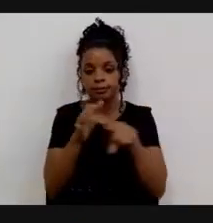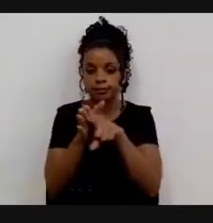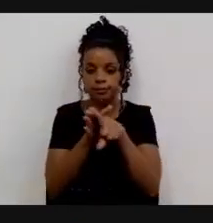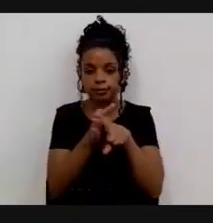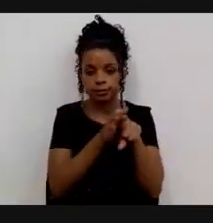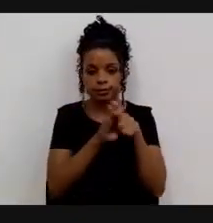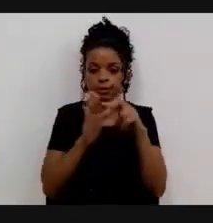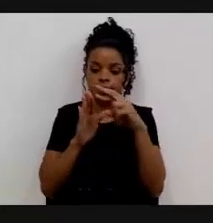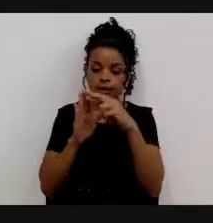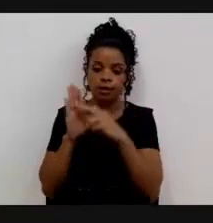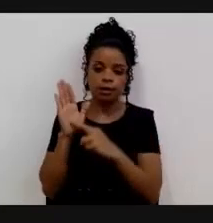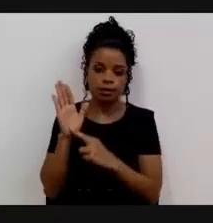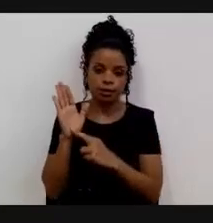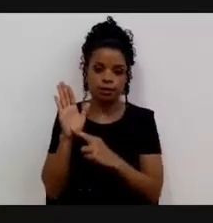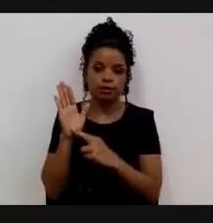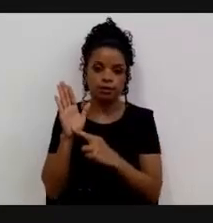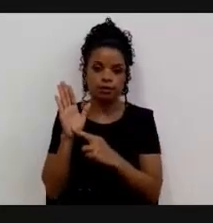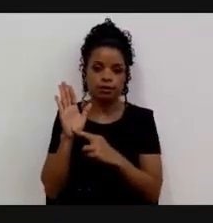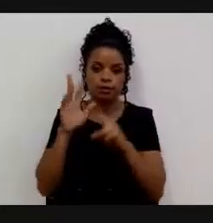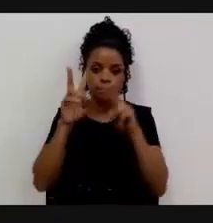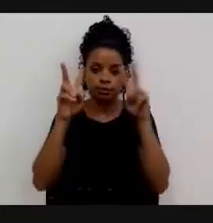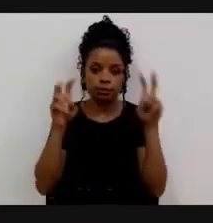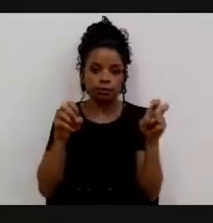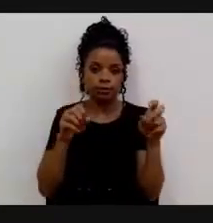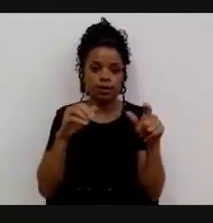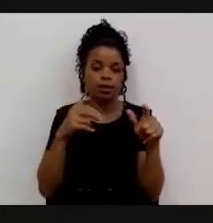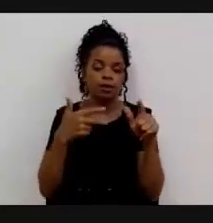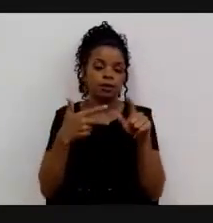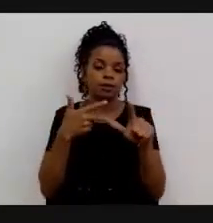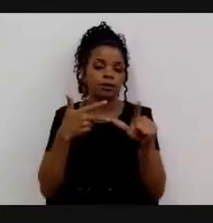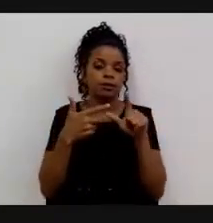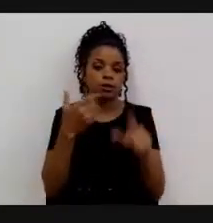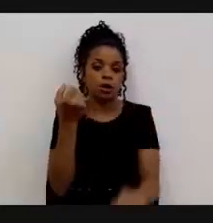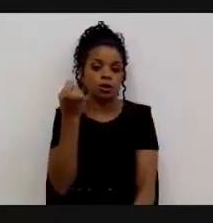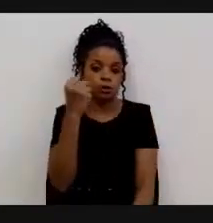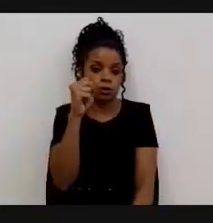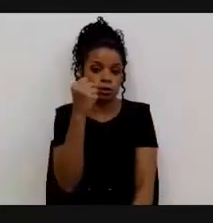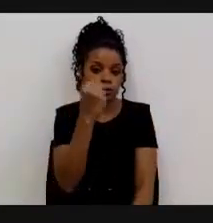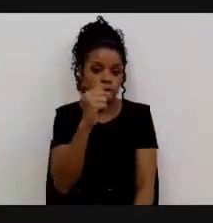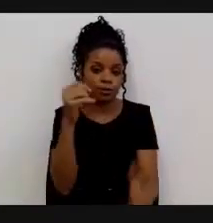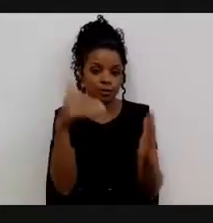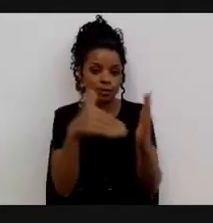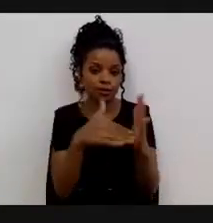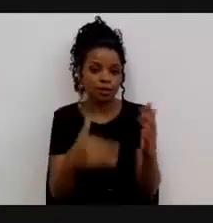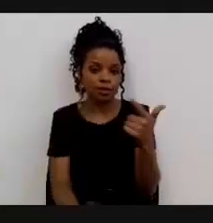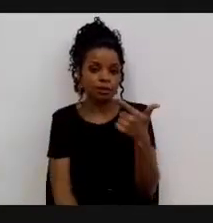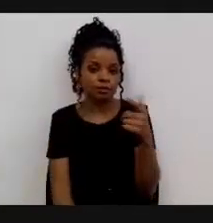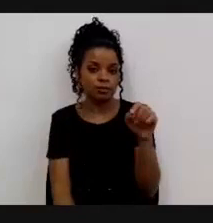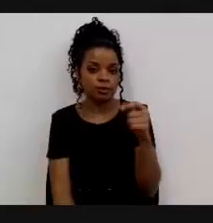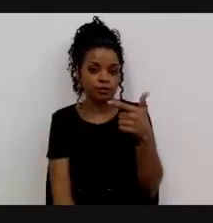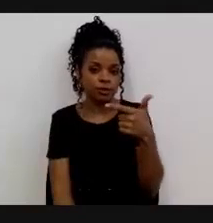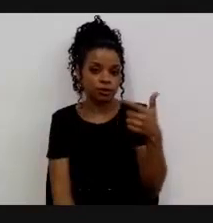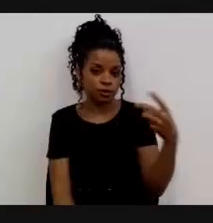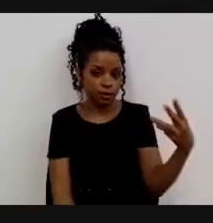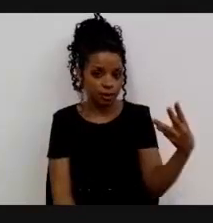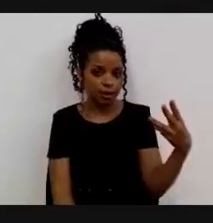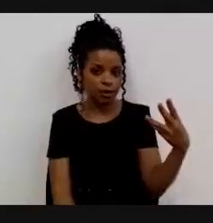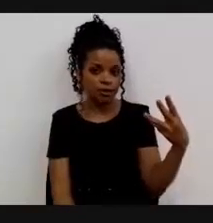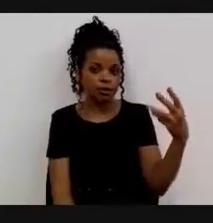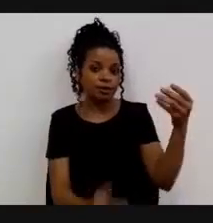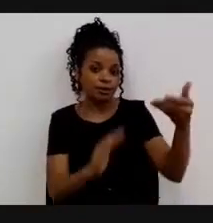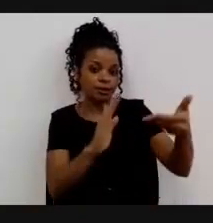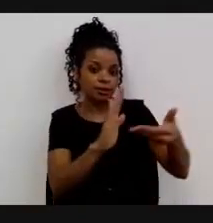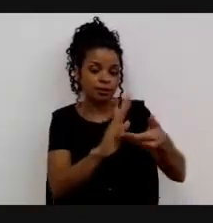desses relatórios referentes à legislatura de 88 a 2023 tanto da Câmara dos Deputados como